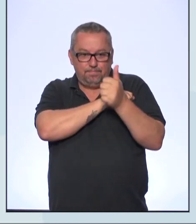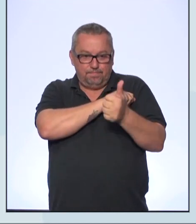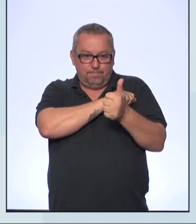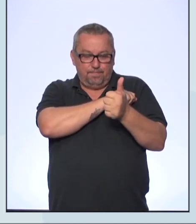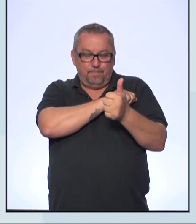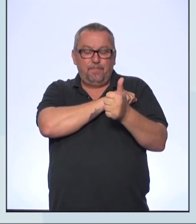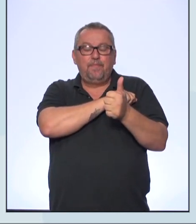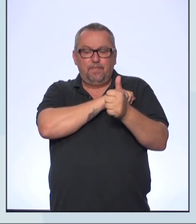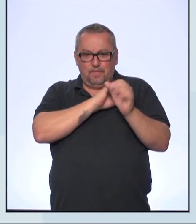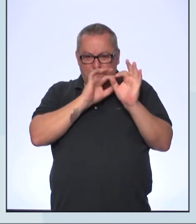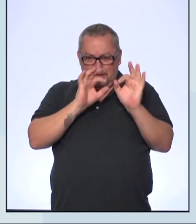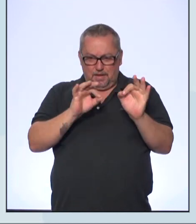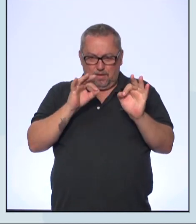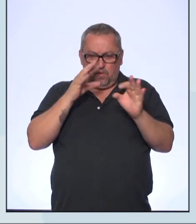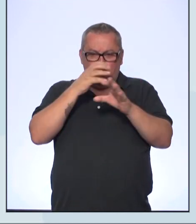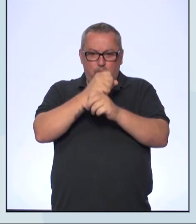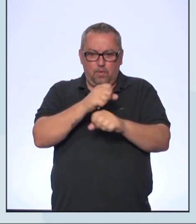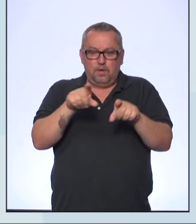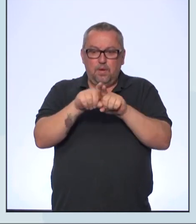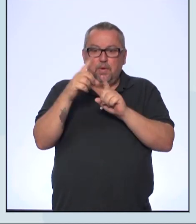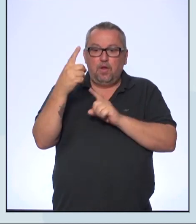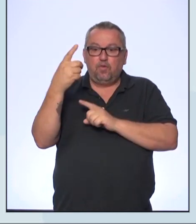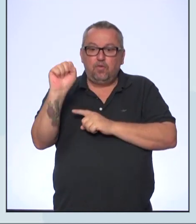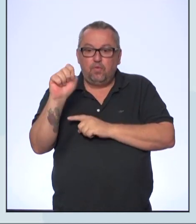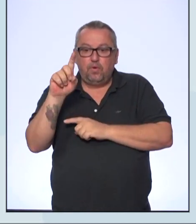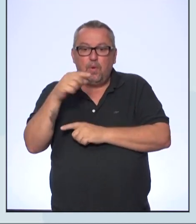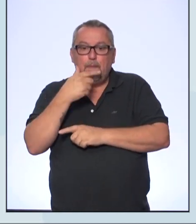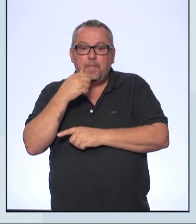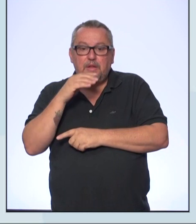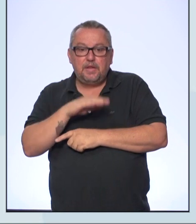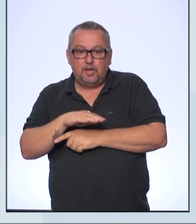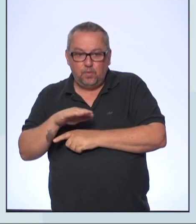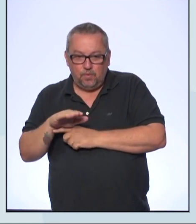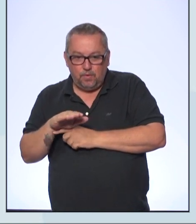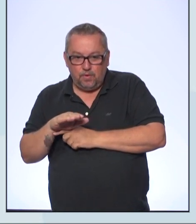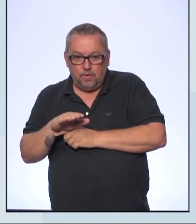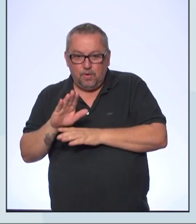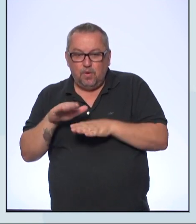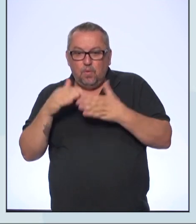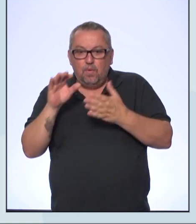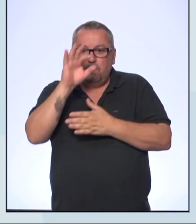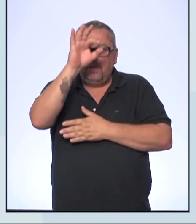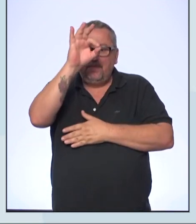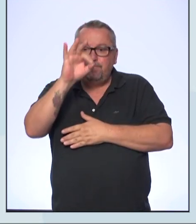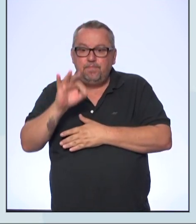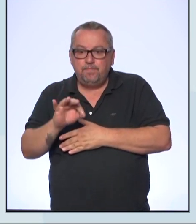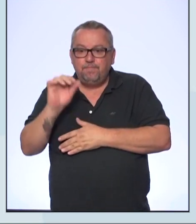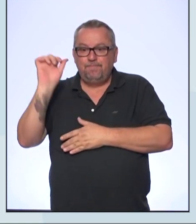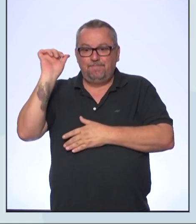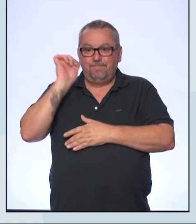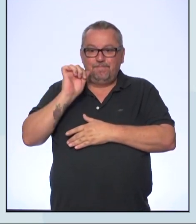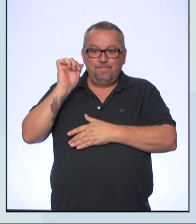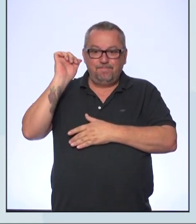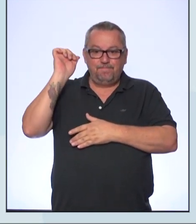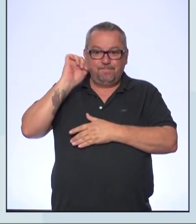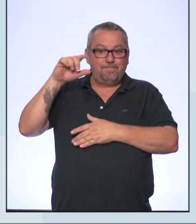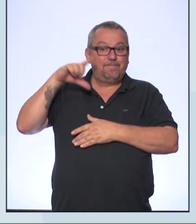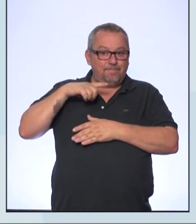40 alunos lá ao todo, e que 18 são meninos, qual é a porcentagem de